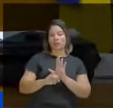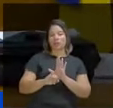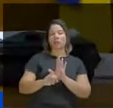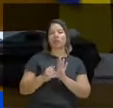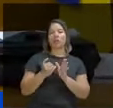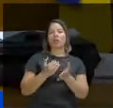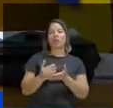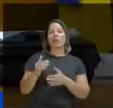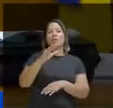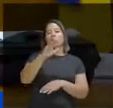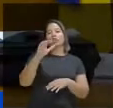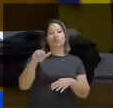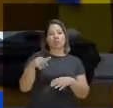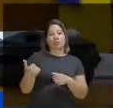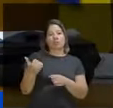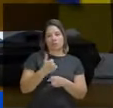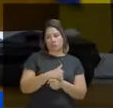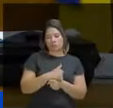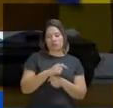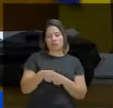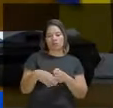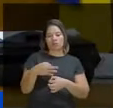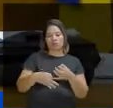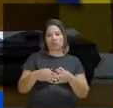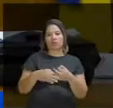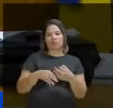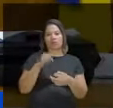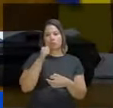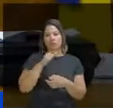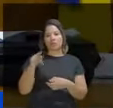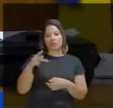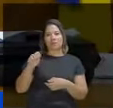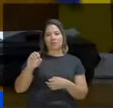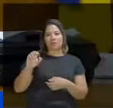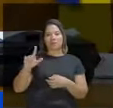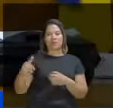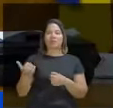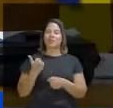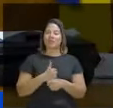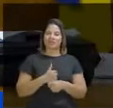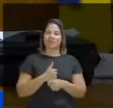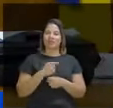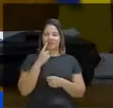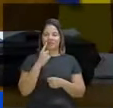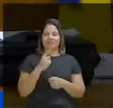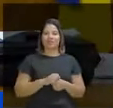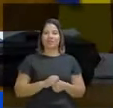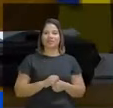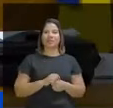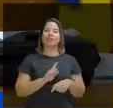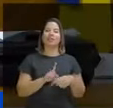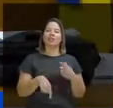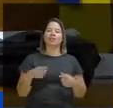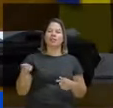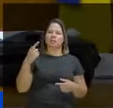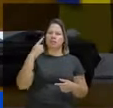um jurista para a vaga da doutora Paola. E aí, quando nós soubemos, a doutora Paola mesmo me falou que ela viu na imprensa, já publicaram o edital